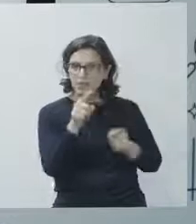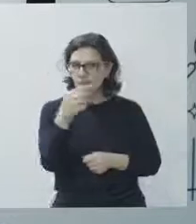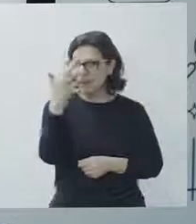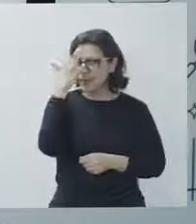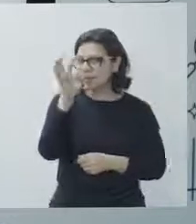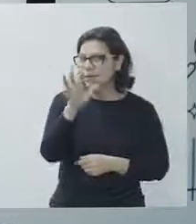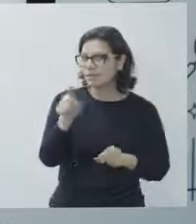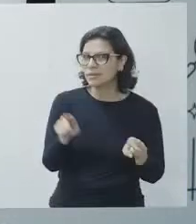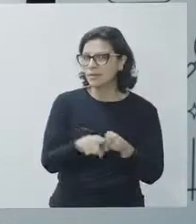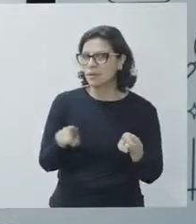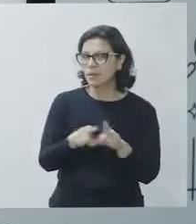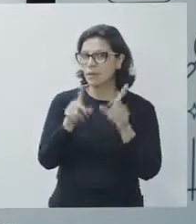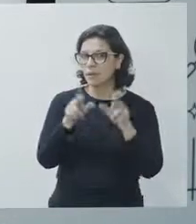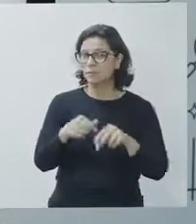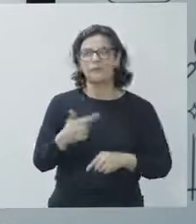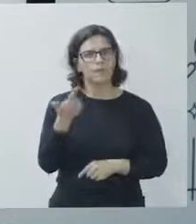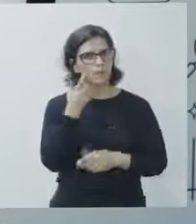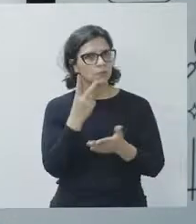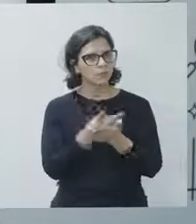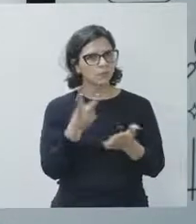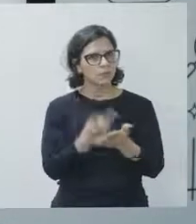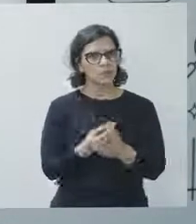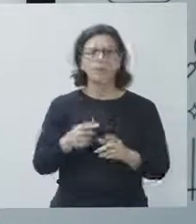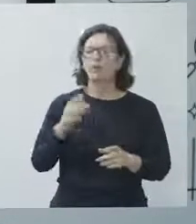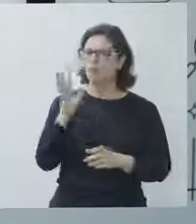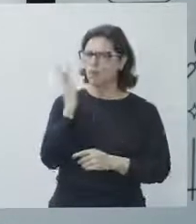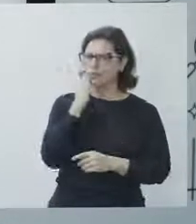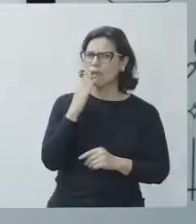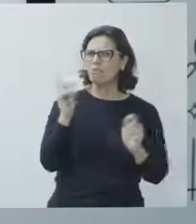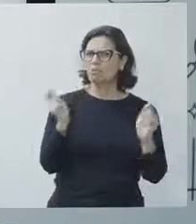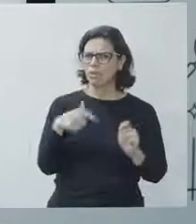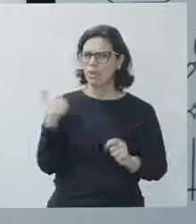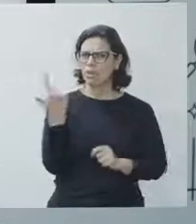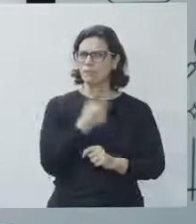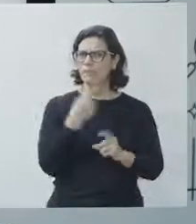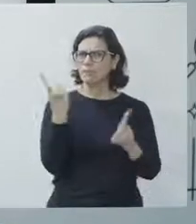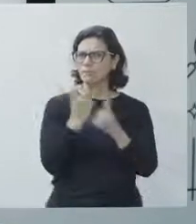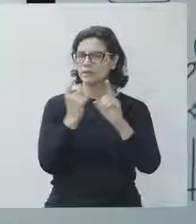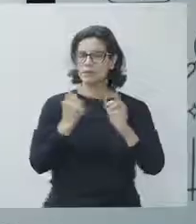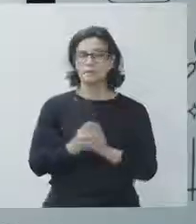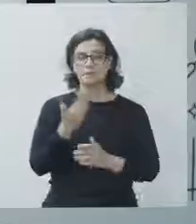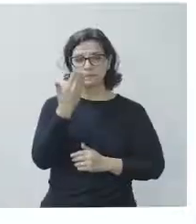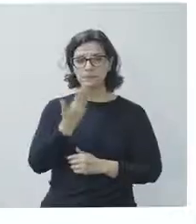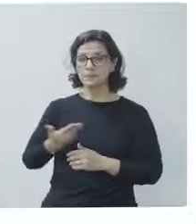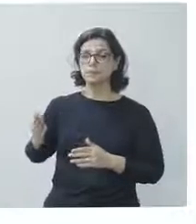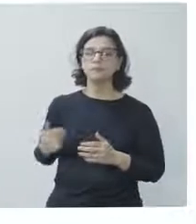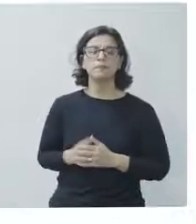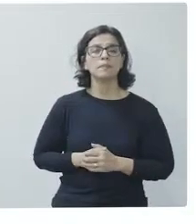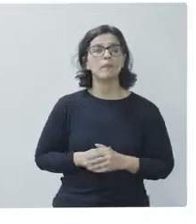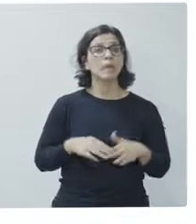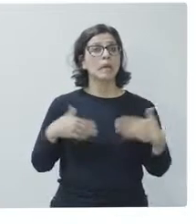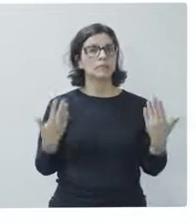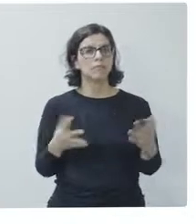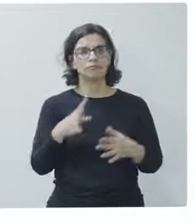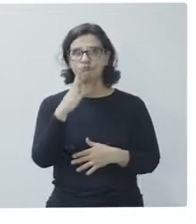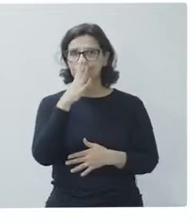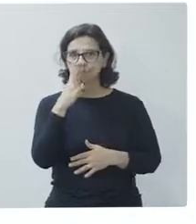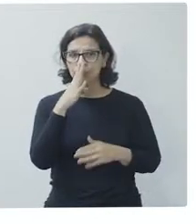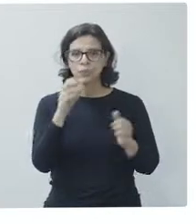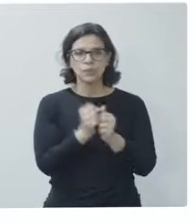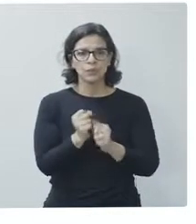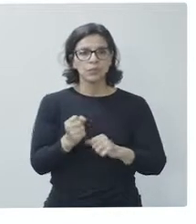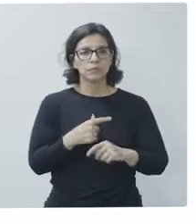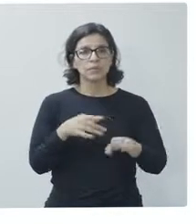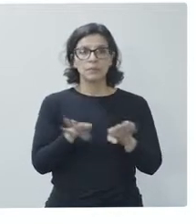você estava pensando? Mas vamos continuar que com certeza nós vamos descobrir. Olha lá. Encantados